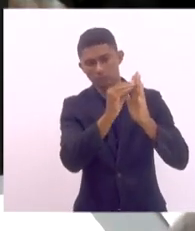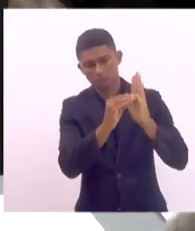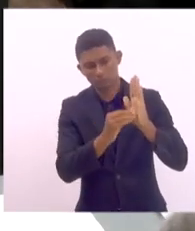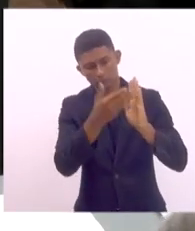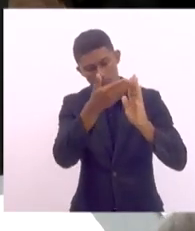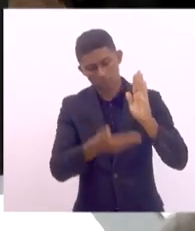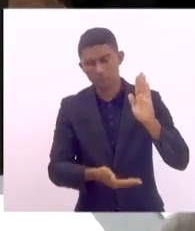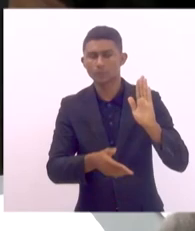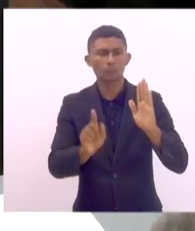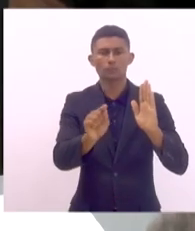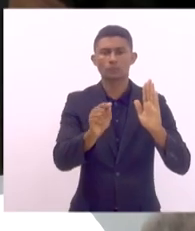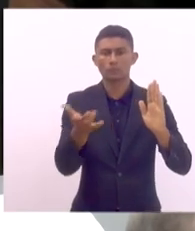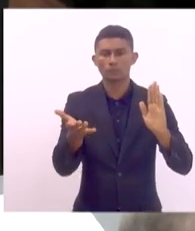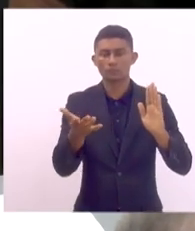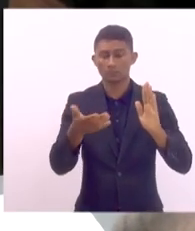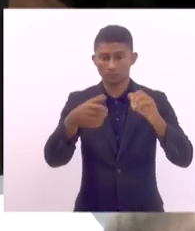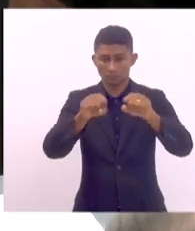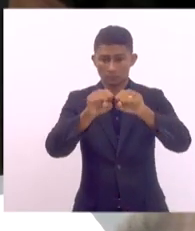na forma do disposto em regulamento,